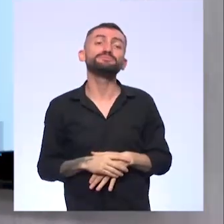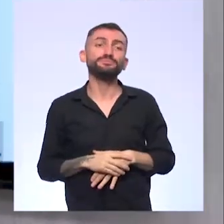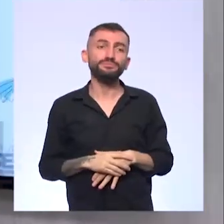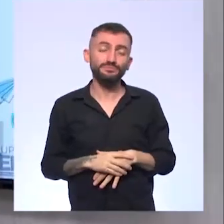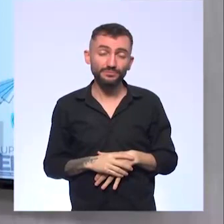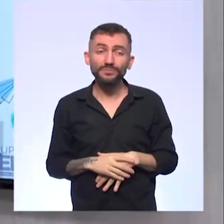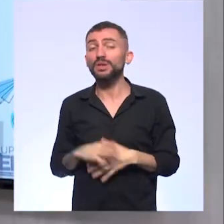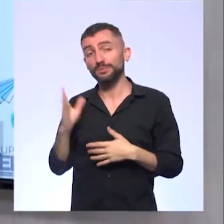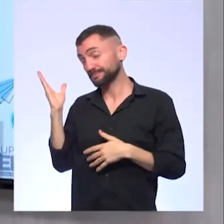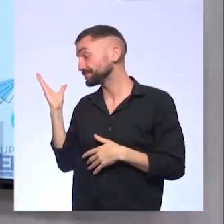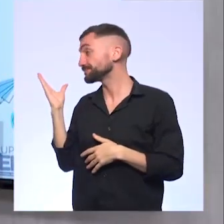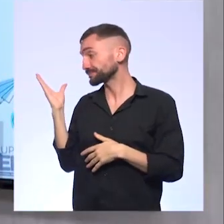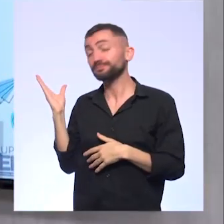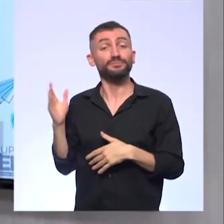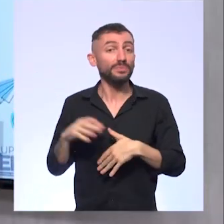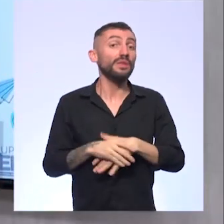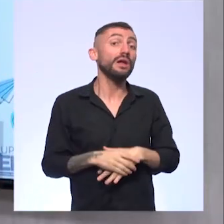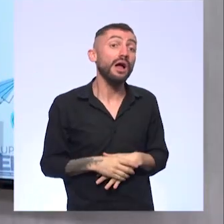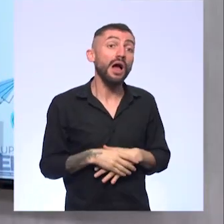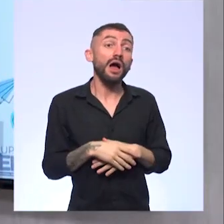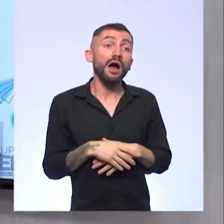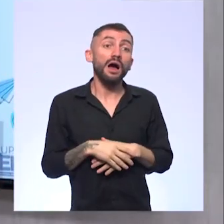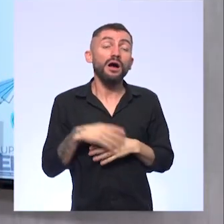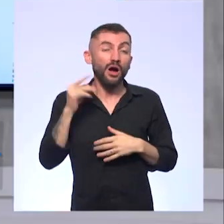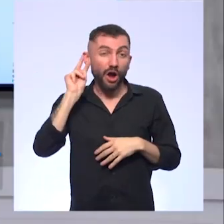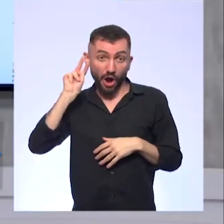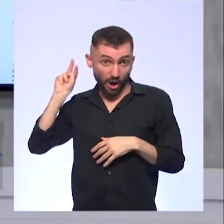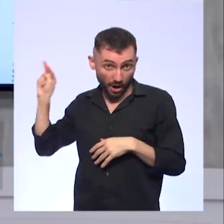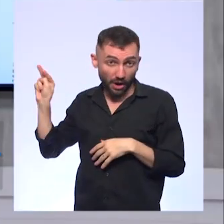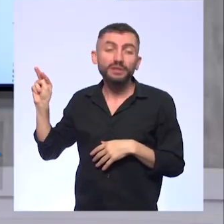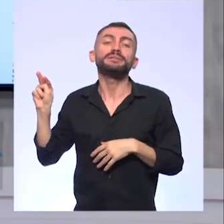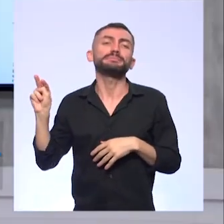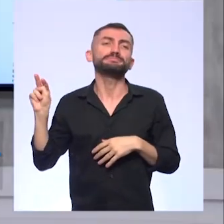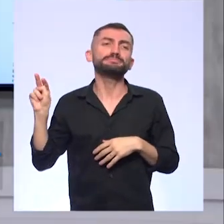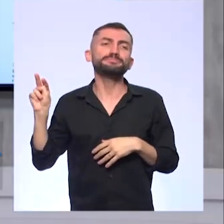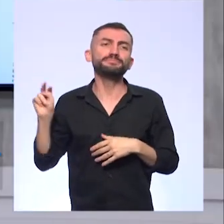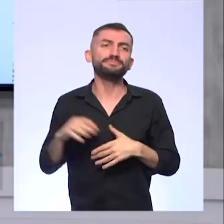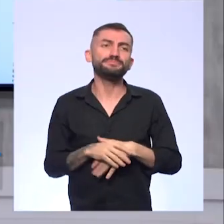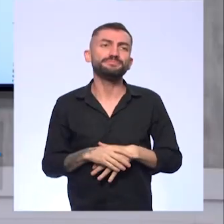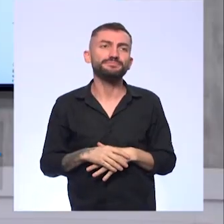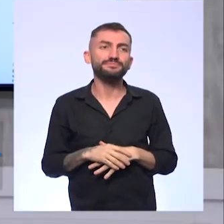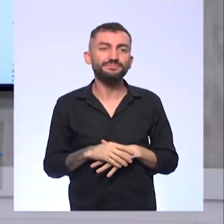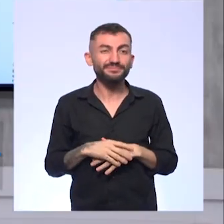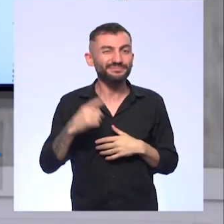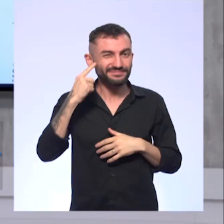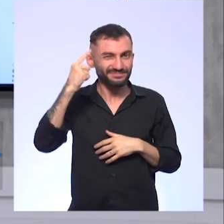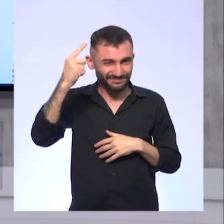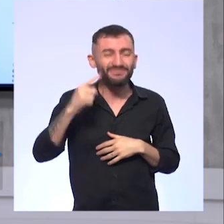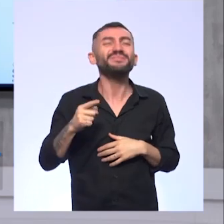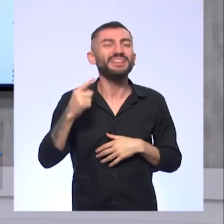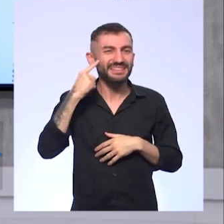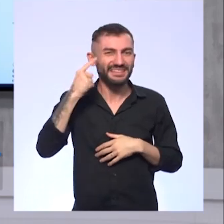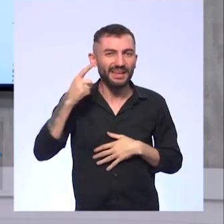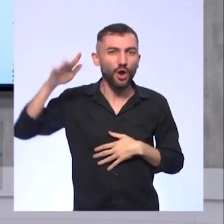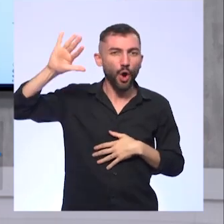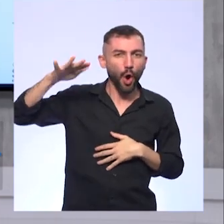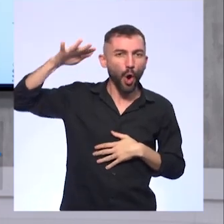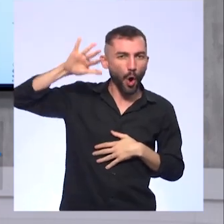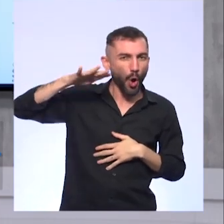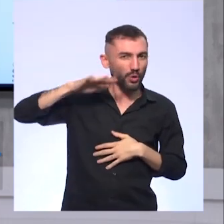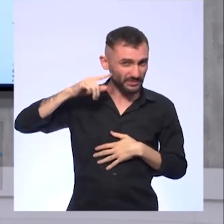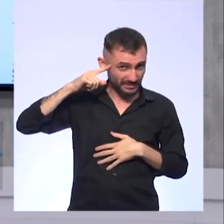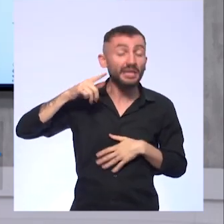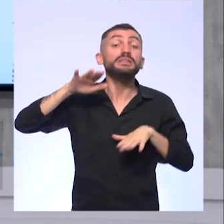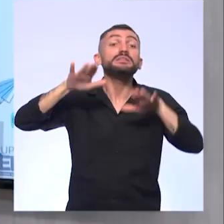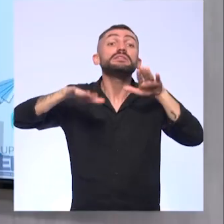galera olhando aqui um pouquinho olhando aqui um pouquinho Quando eu olho para frequências que estão aqui eu